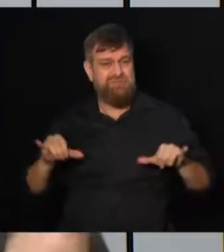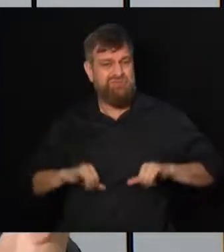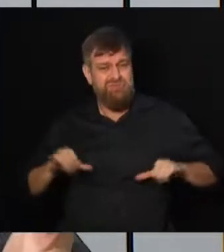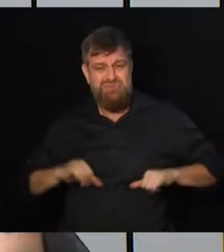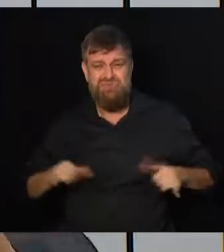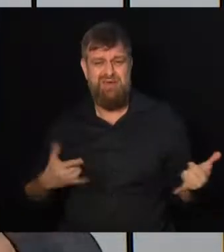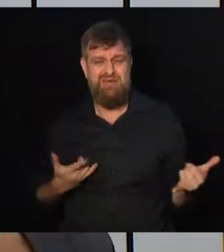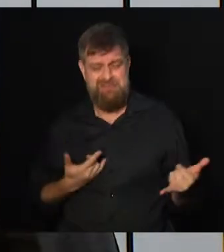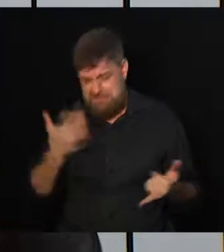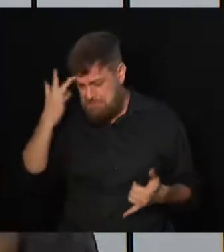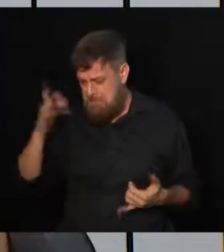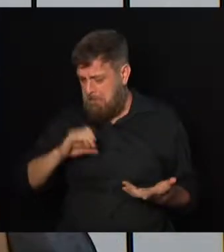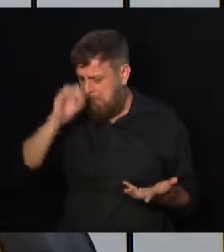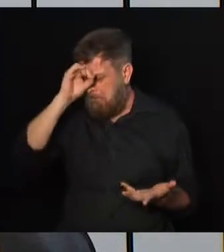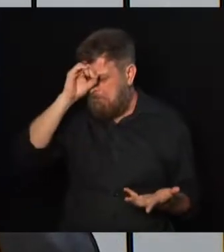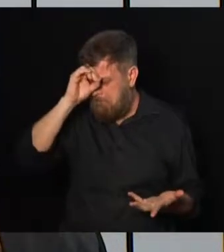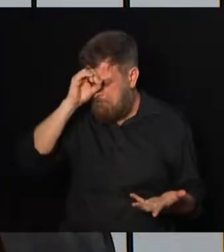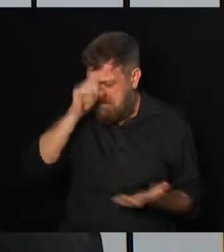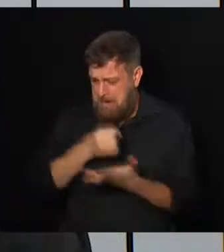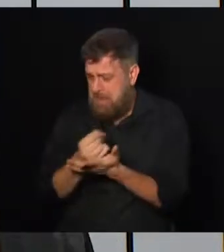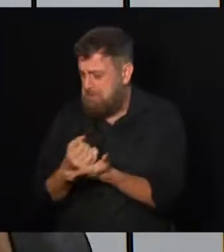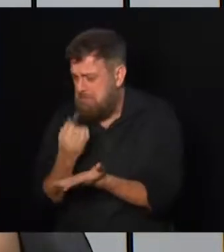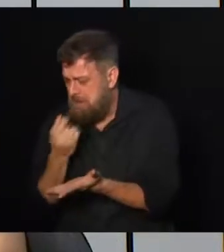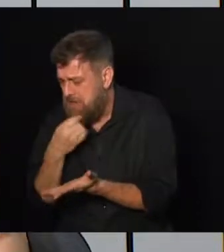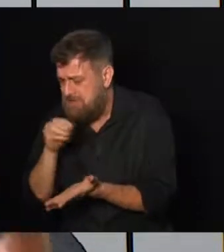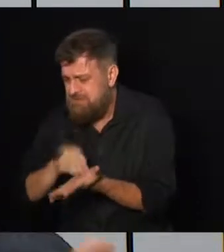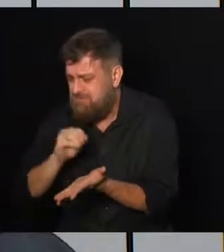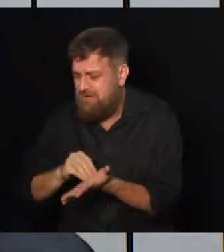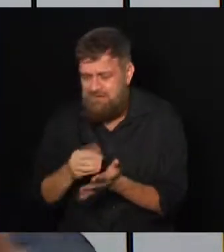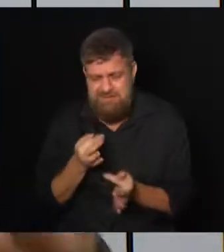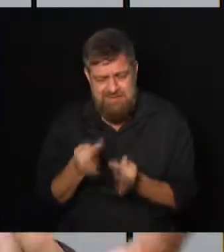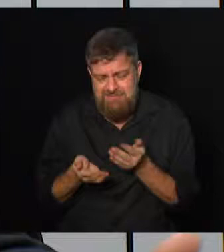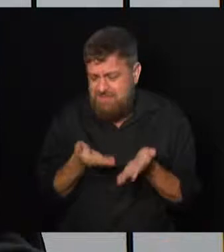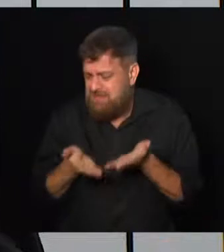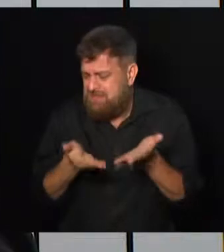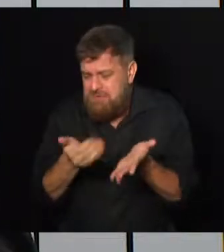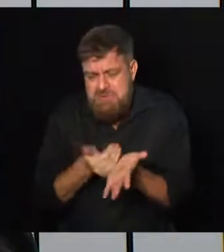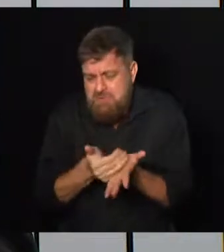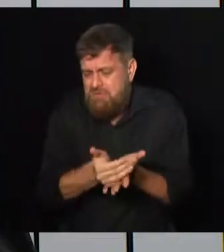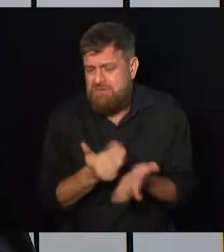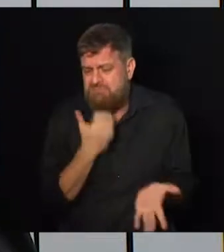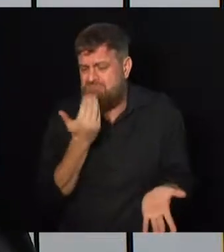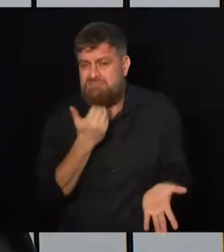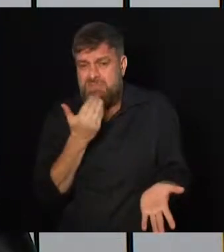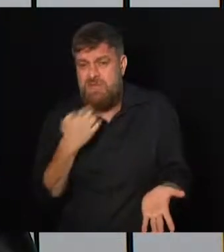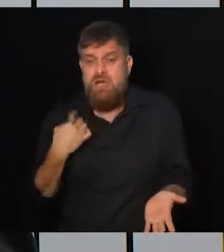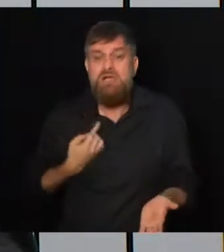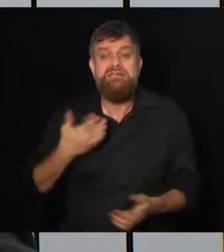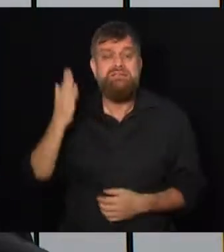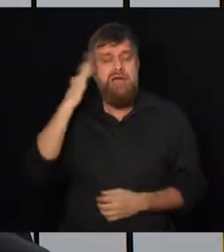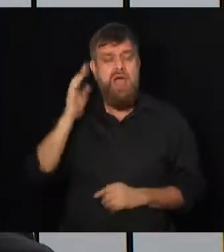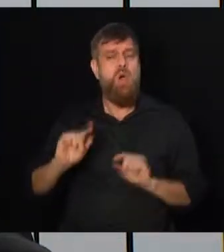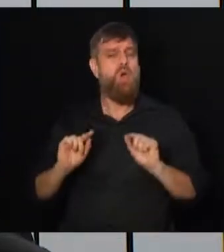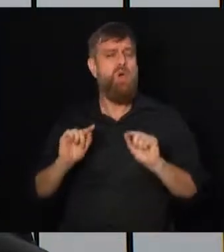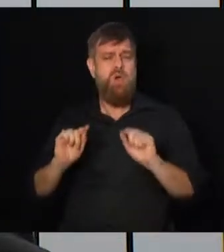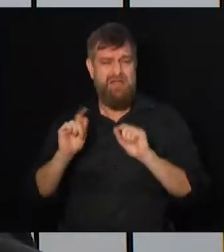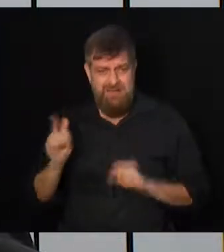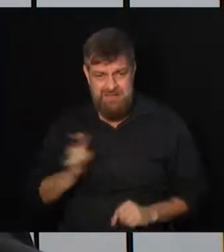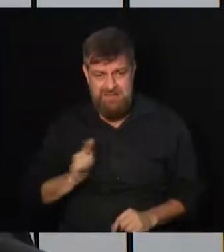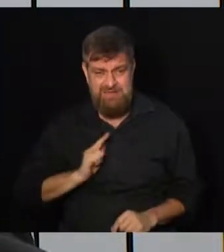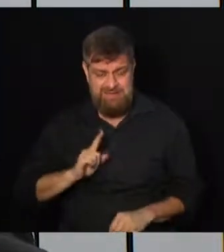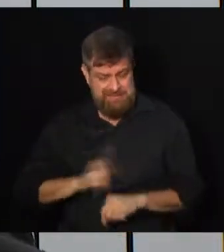a indefinição, não tem o medicamento. Não inicia quando o vai tratamento. chegar, não inicia o tratamento, né? E a gente sabe que